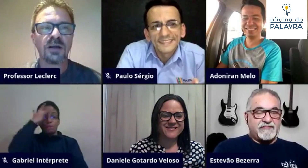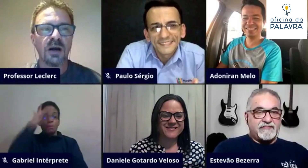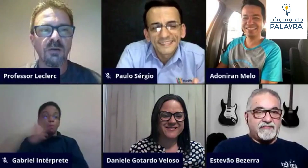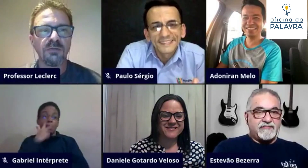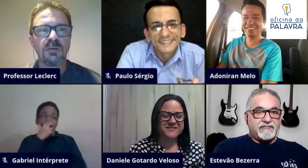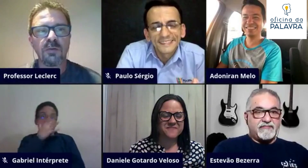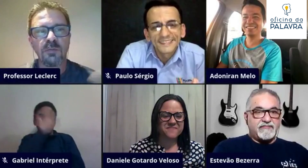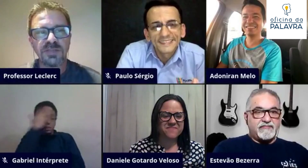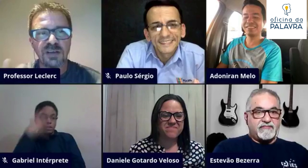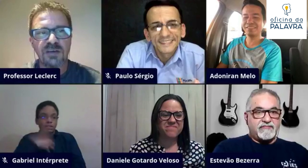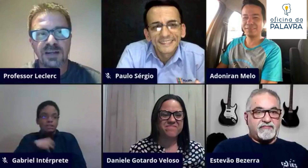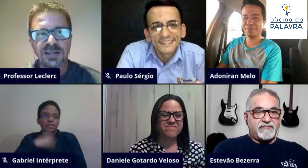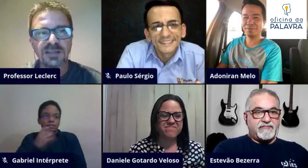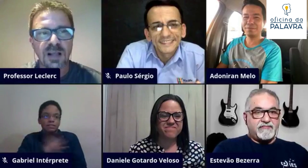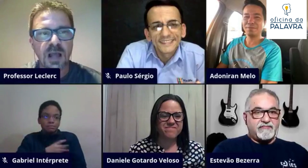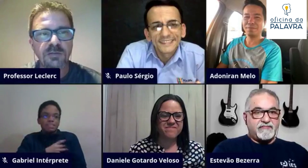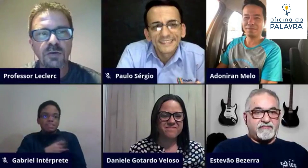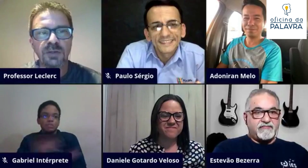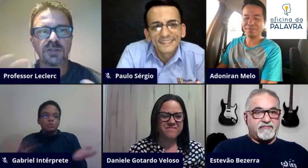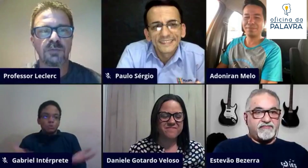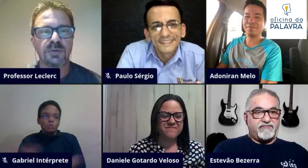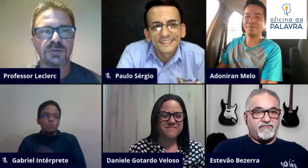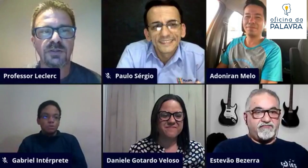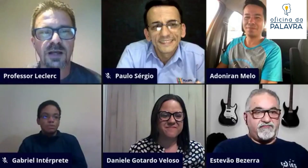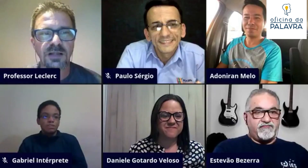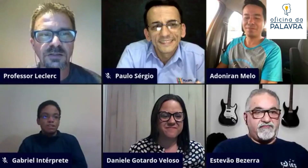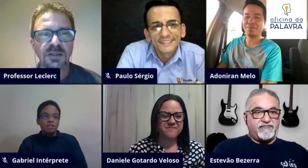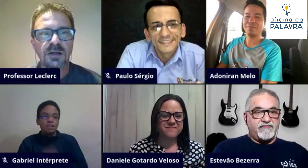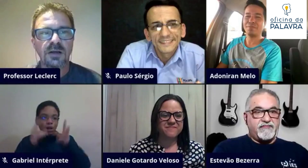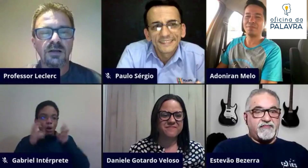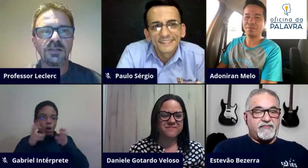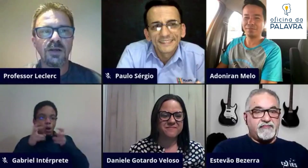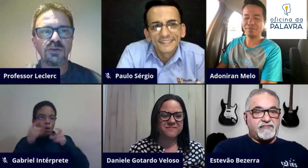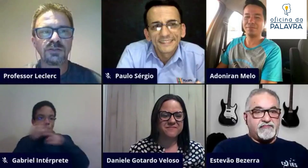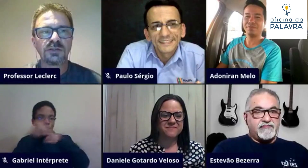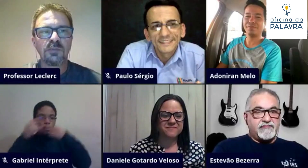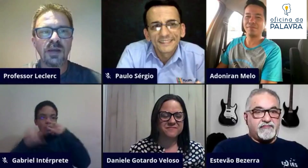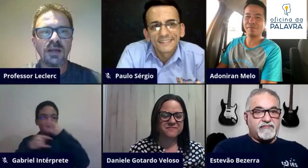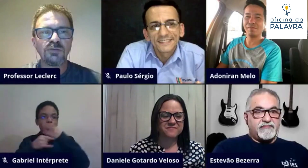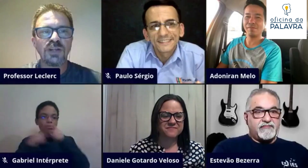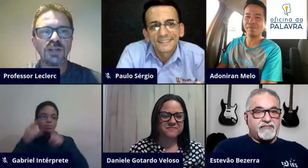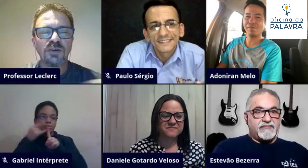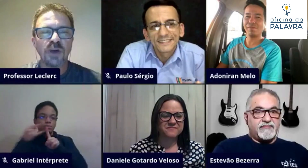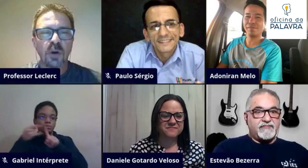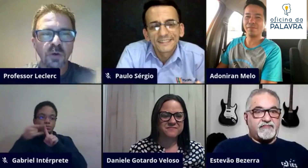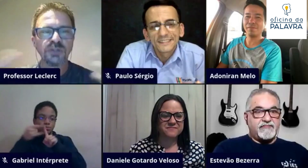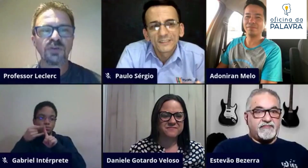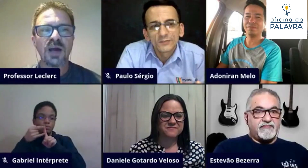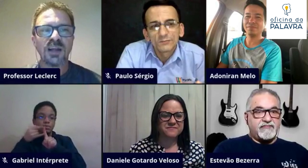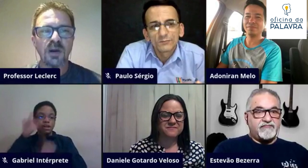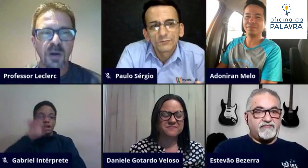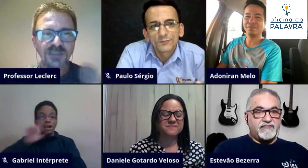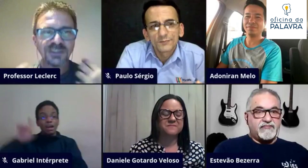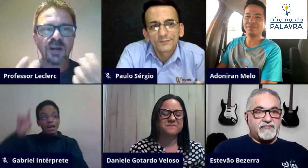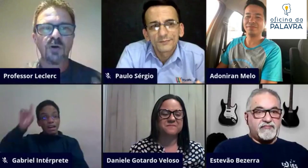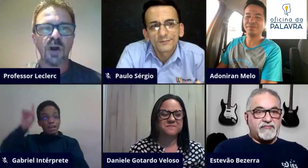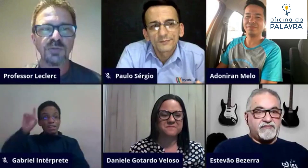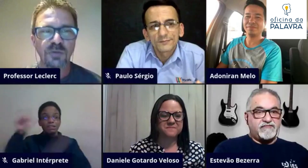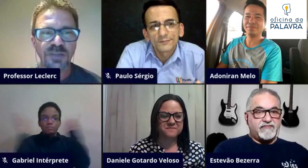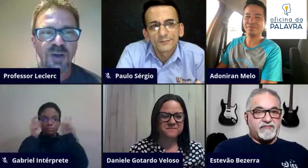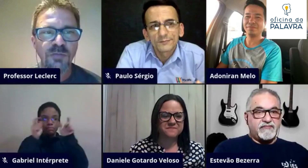muito legal observar nessa live e em outras oportunidades, Deus também nos levando a um outro olhar, a uma